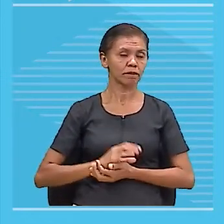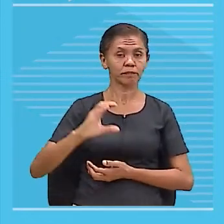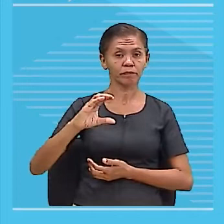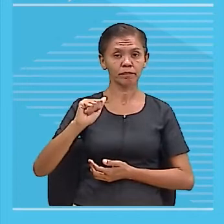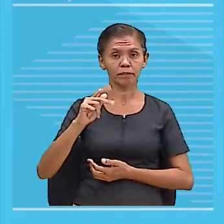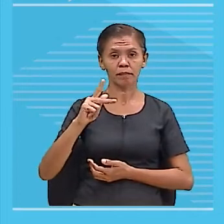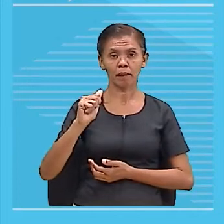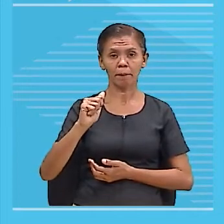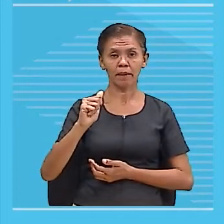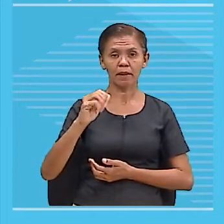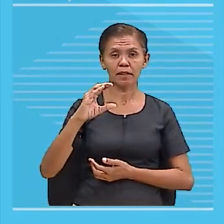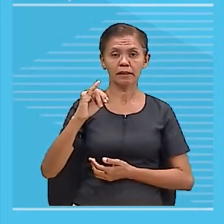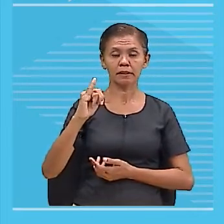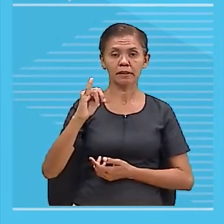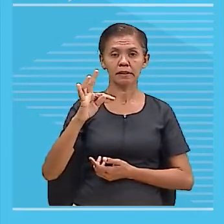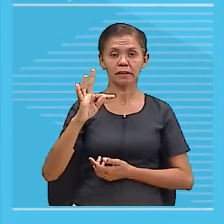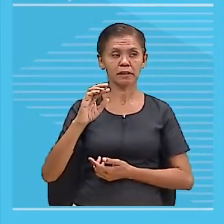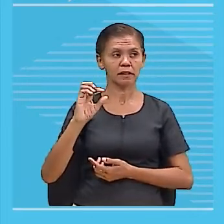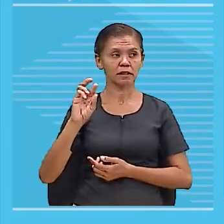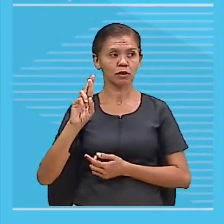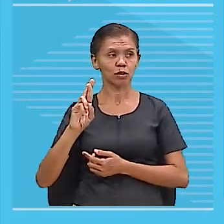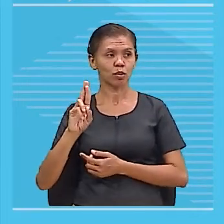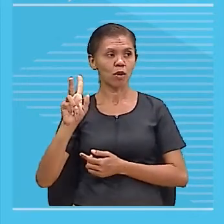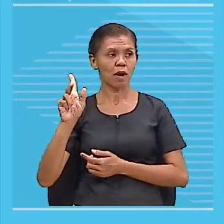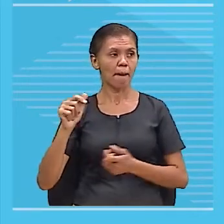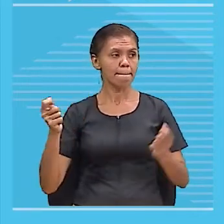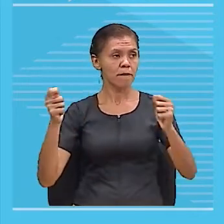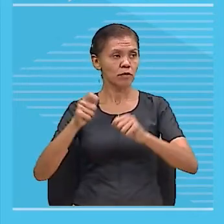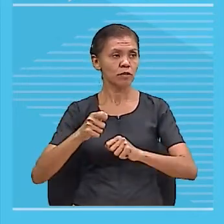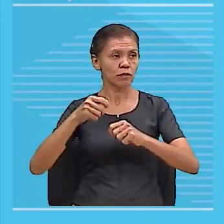certo capacitor é capaz de armazenar